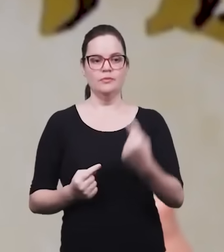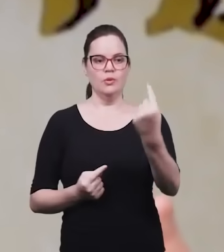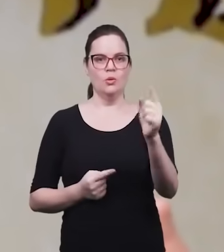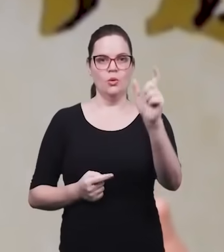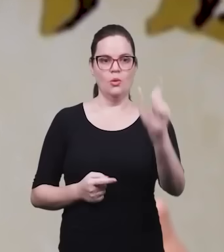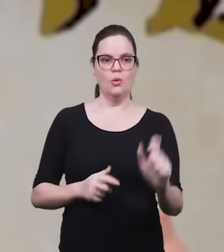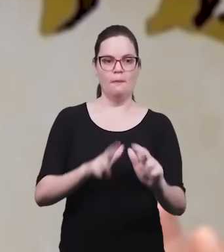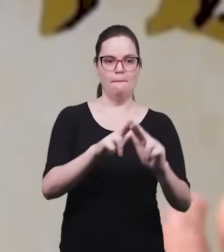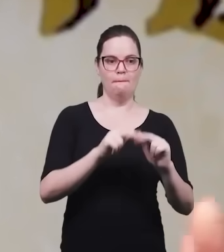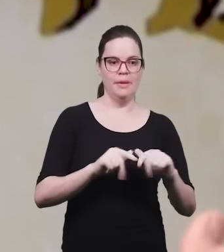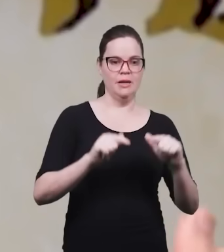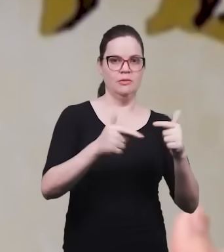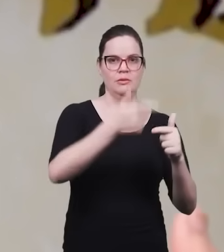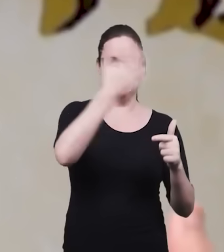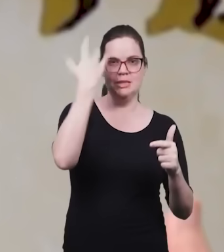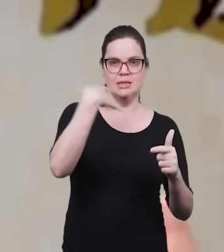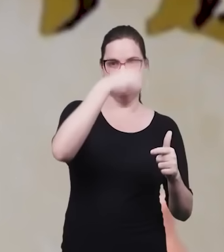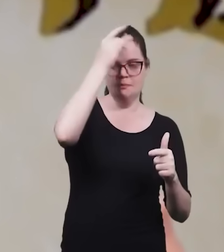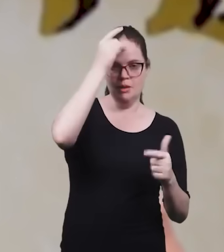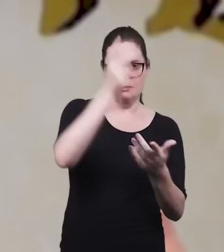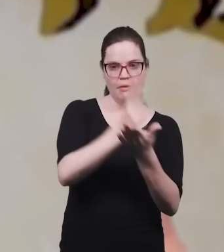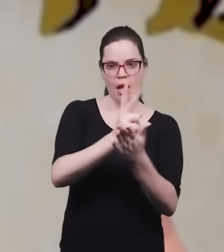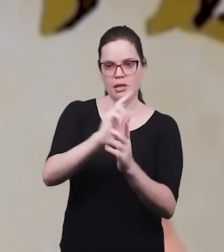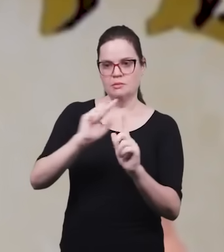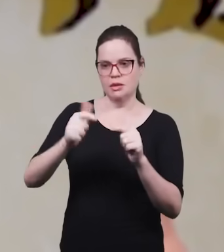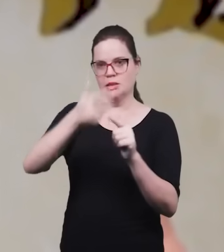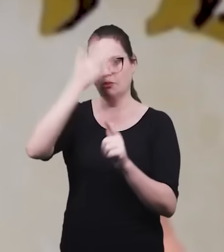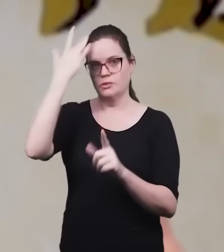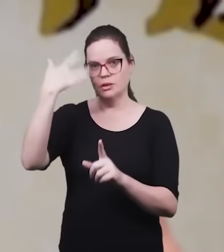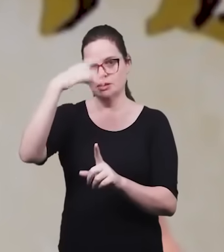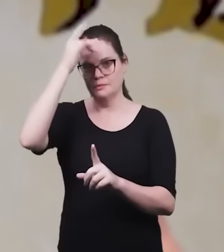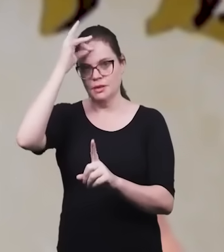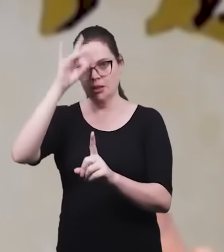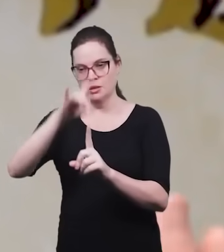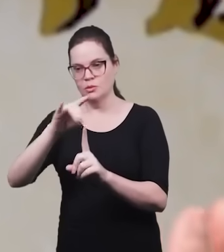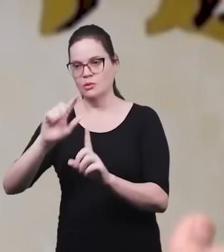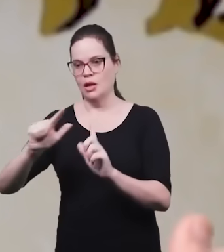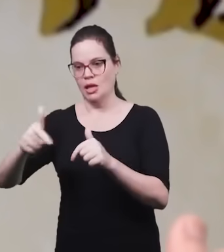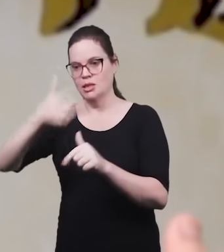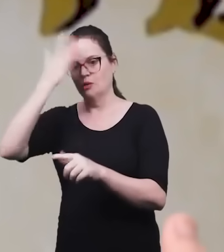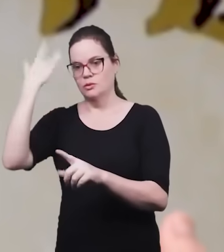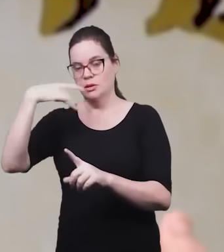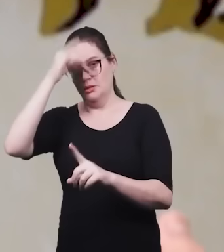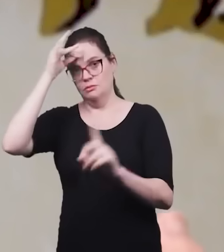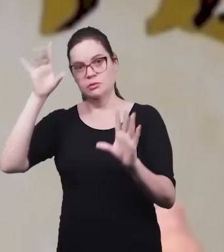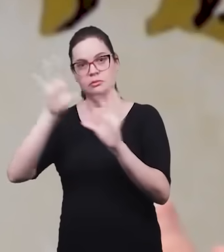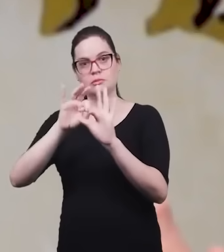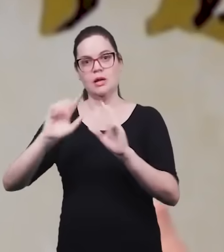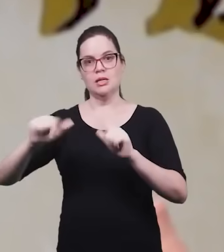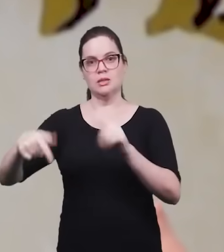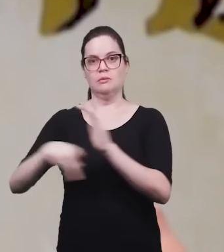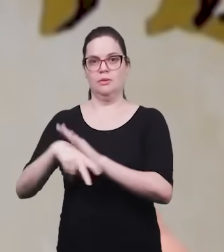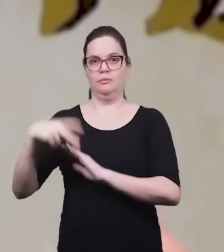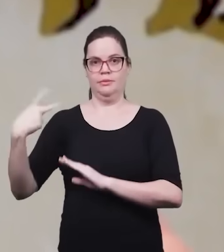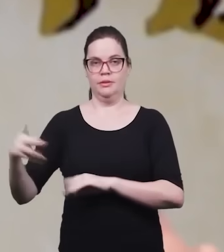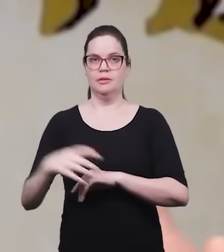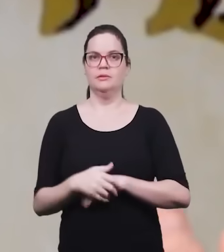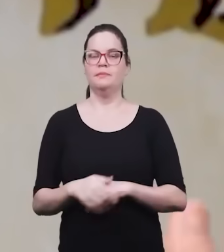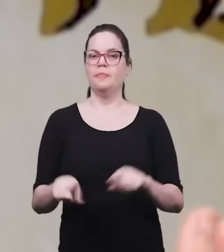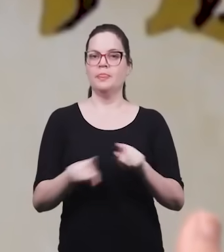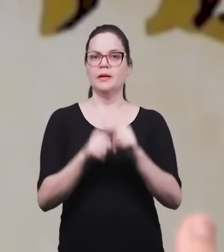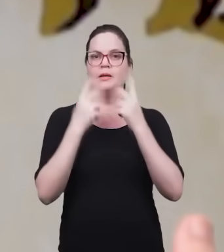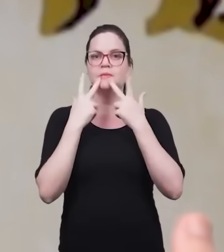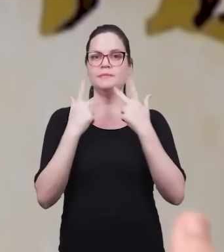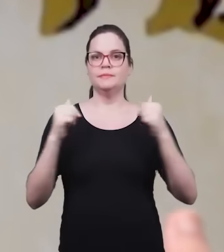outro, pelo Espírito, o outro é o mesmo Espírito. Então, quer dizer, são todos dons ligados a operações do Espírito Santo. E a questão de variedade